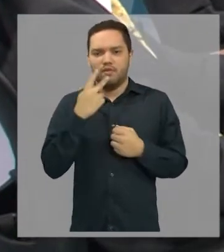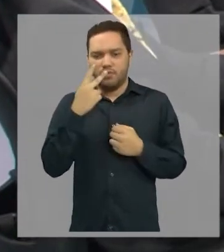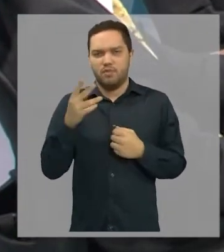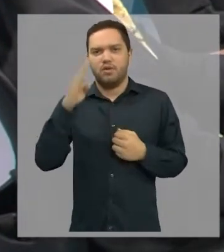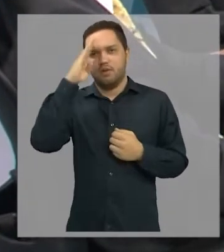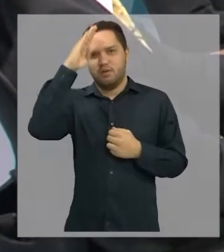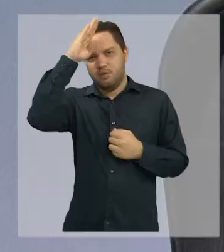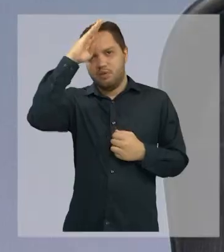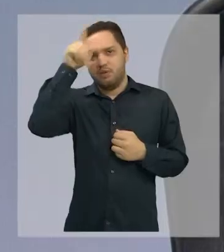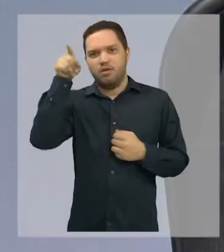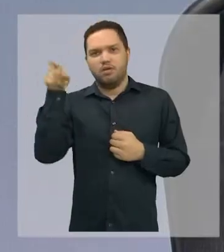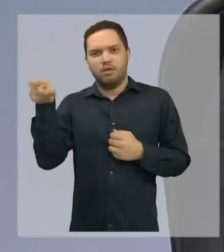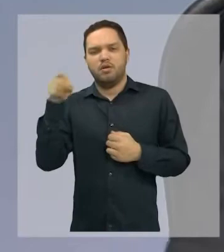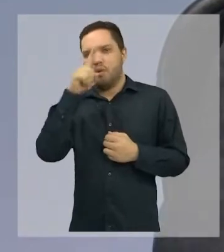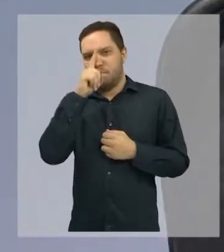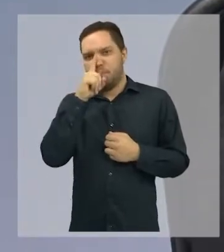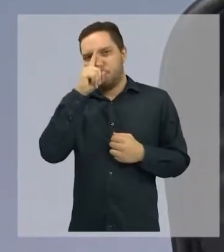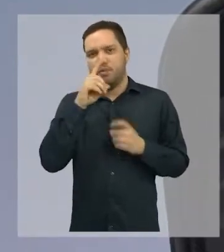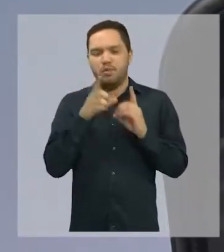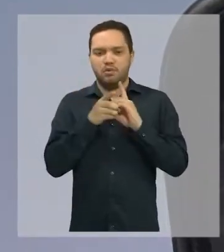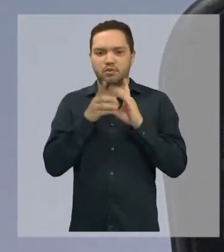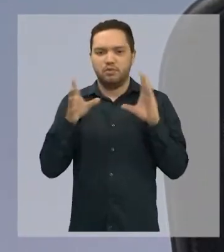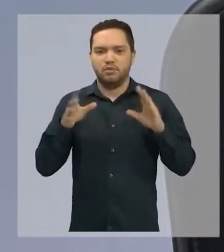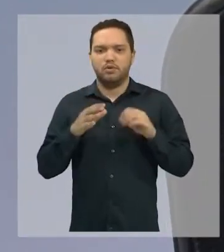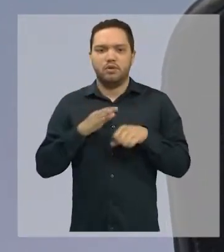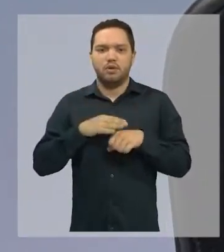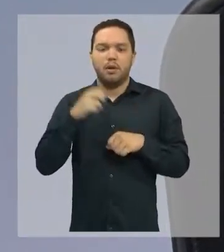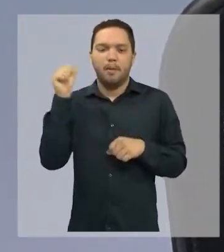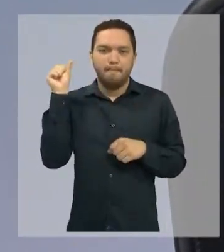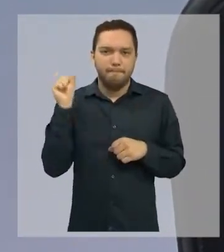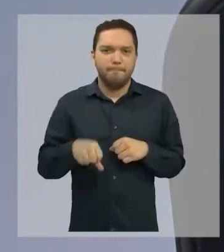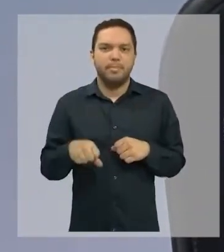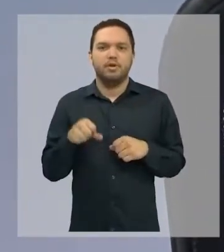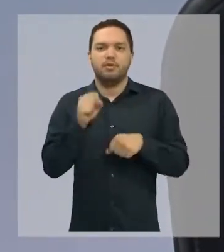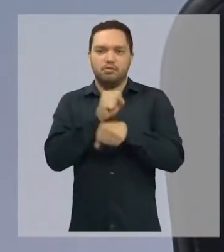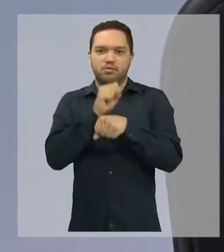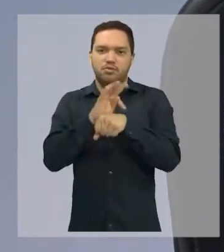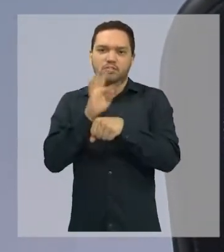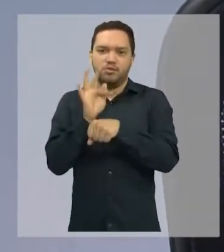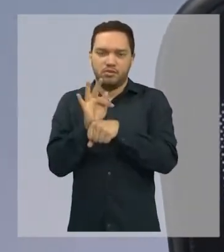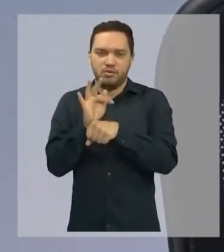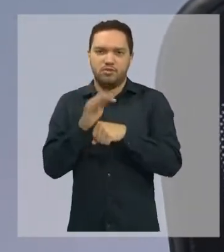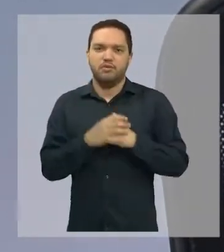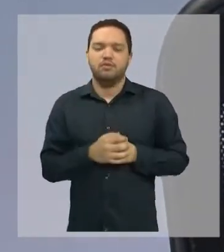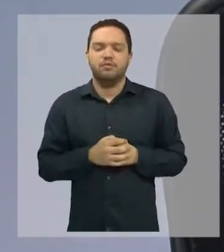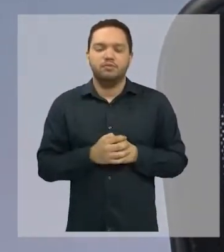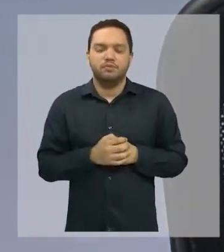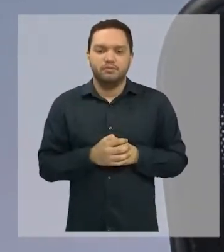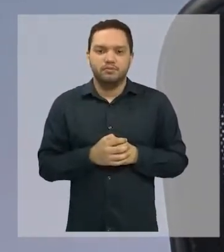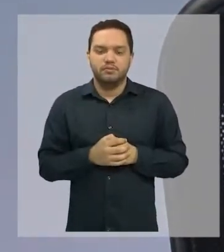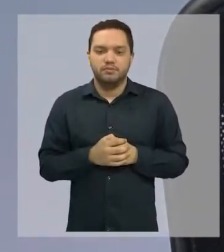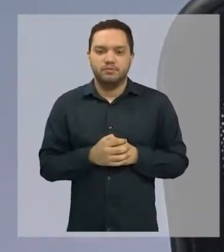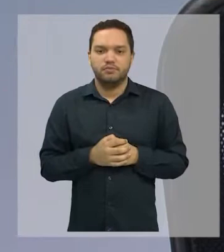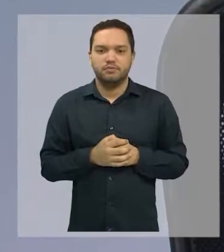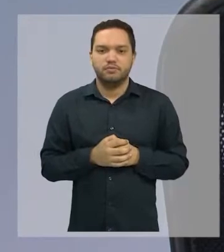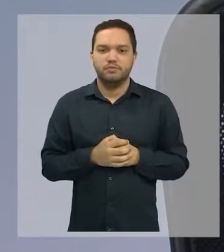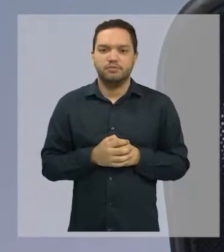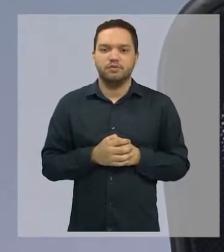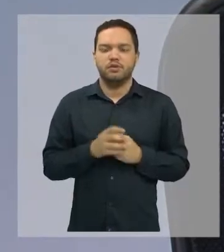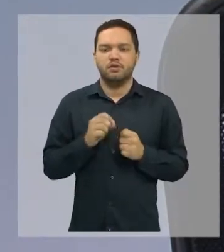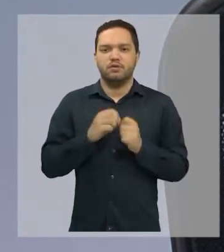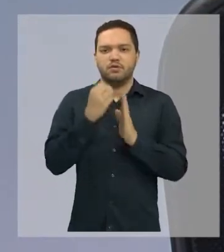Bolsonaro como uma ameaça à democracia. A maior ameaça à democracia parte do Supremo Tribunal Federal. Faz um inquérito de